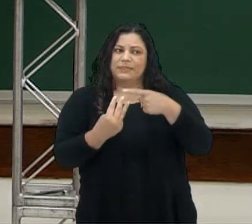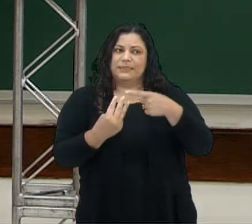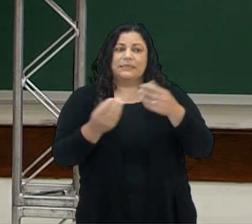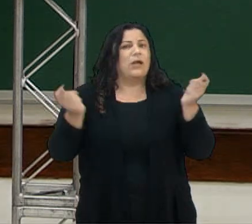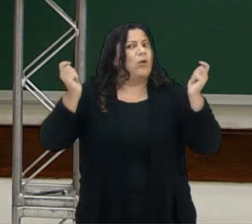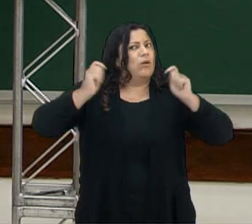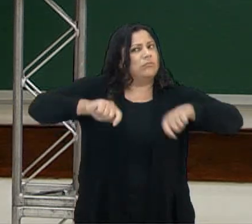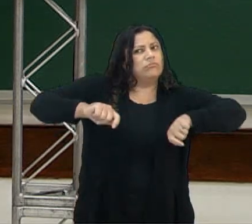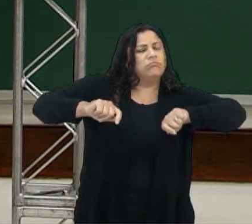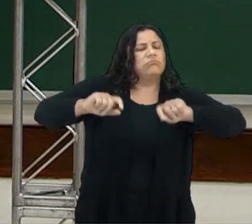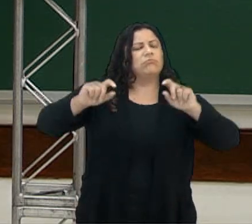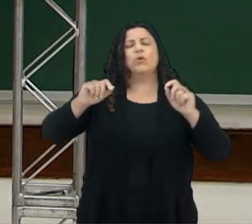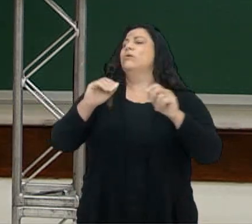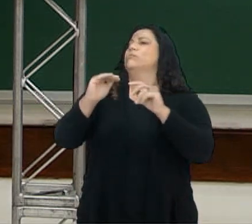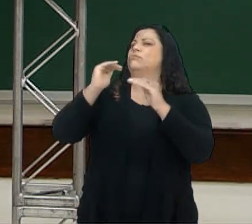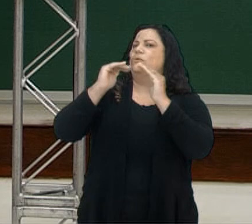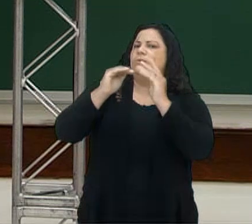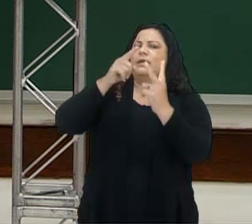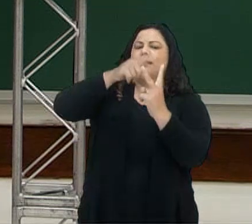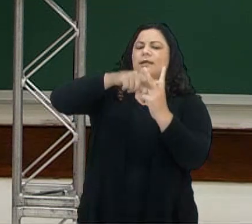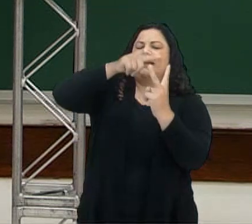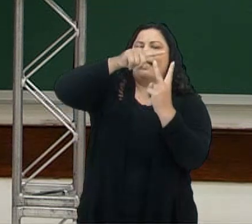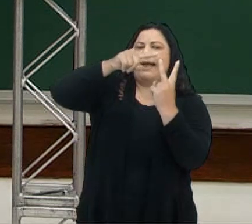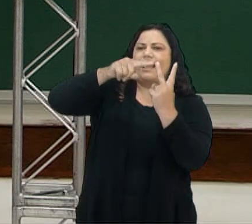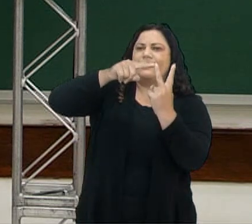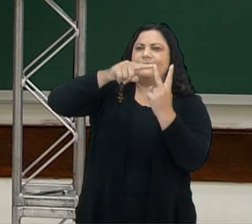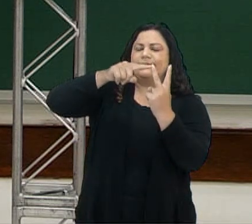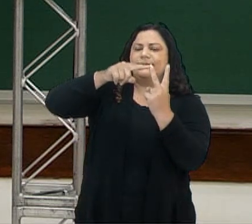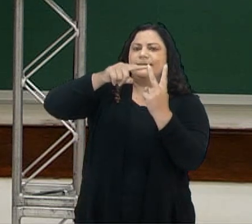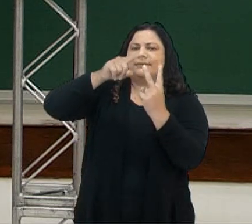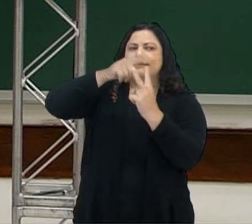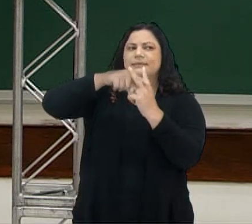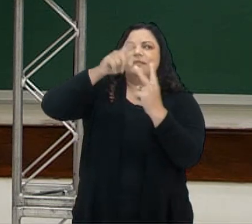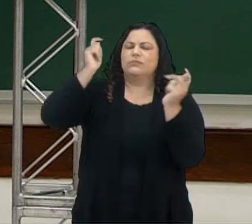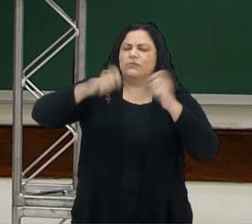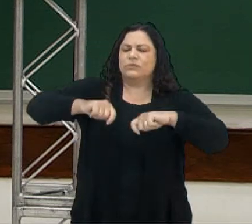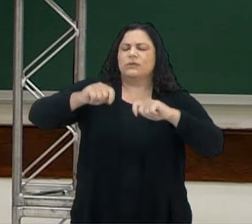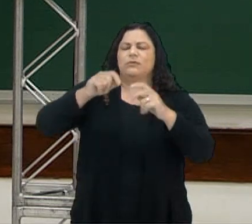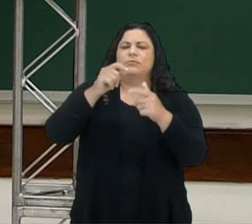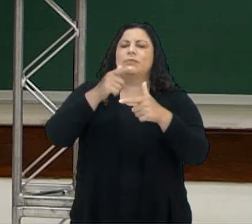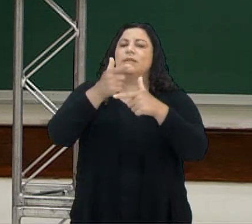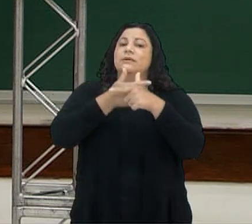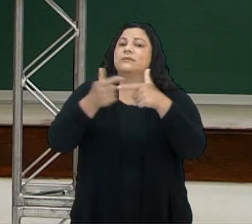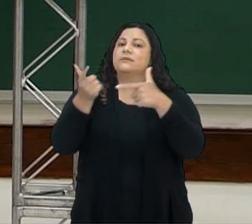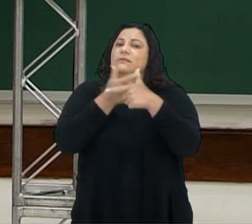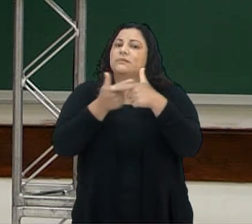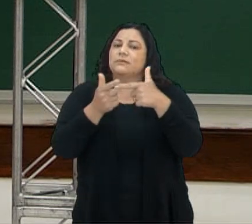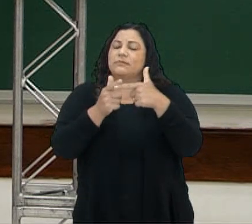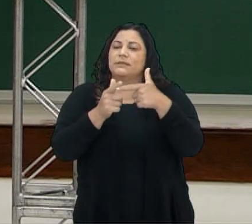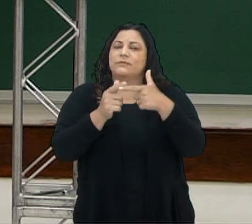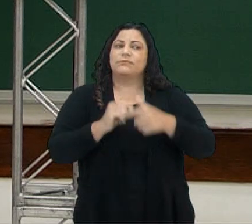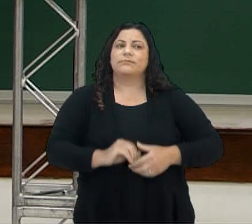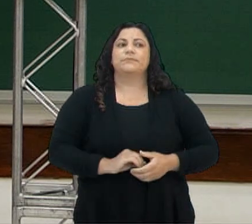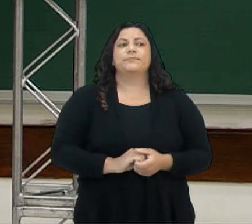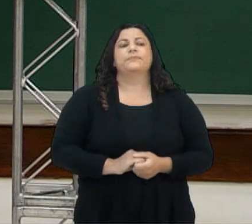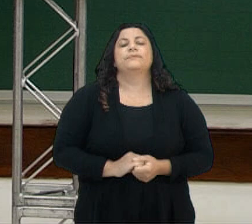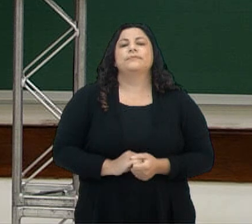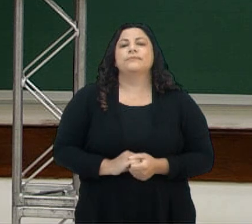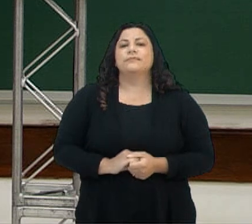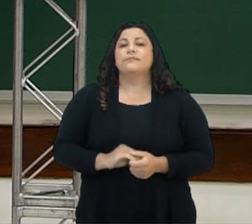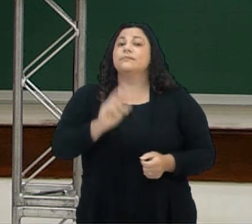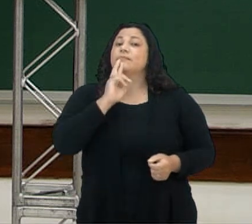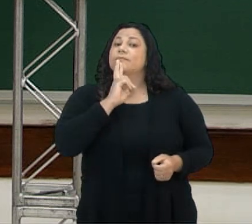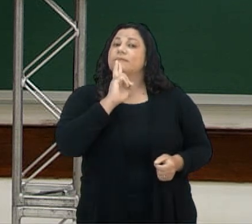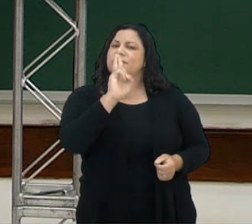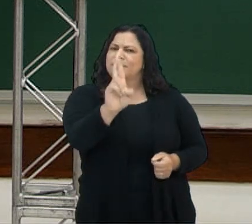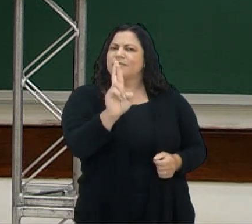posso colocar uma raiz em cima e uma embaixo. Lembra quando eu tenho uma divisão? Coloco uma raiz na parte de cima e uma raiz na parte de baixo. Então, vai ficar